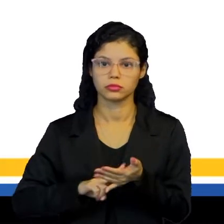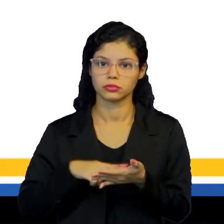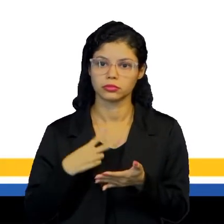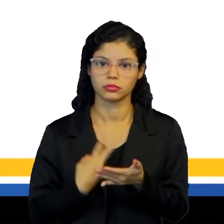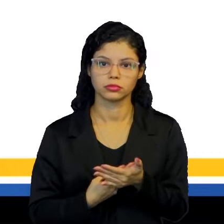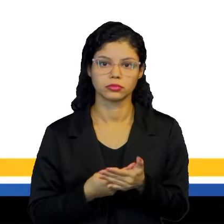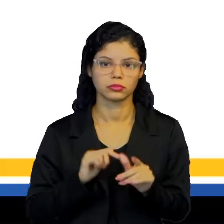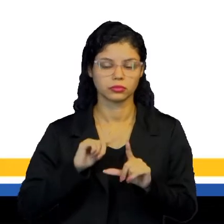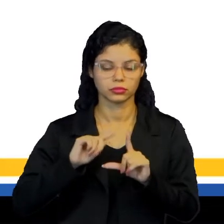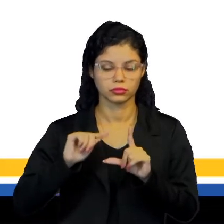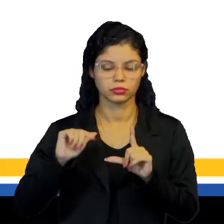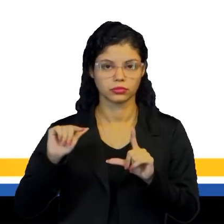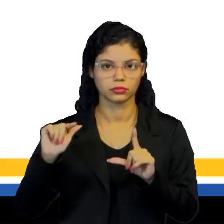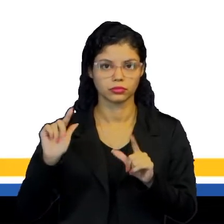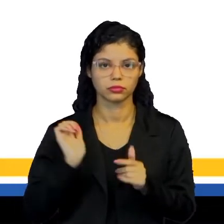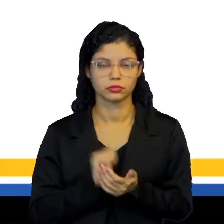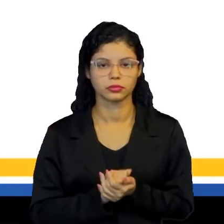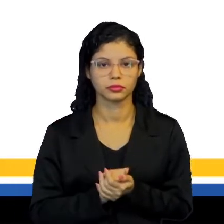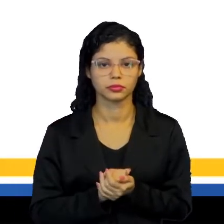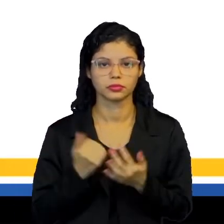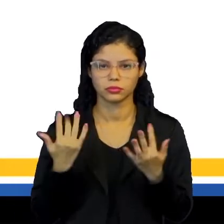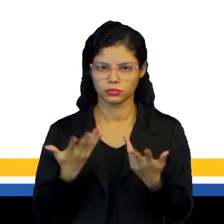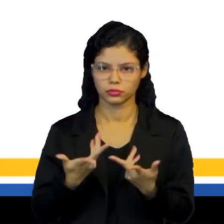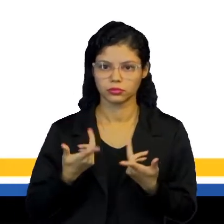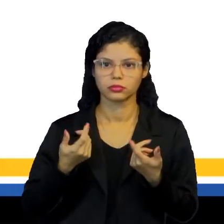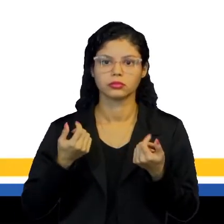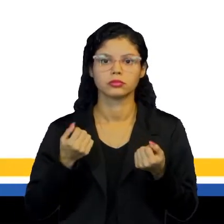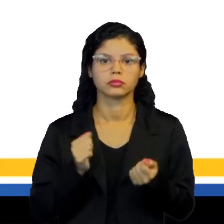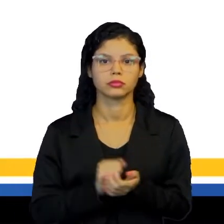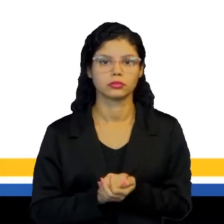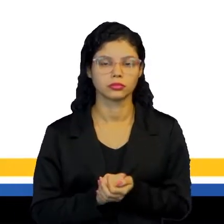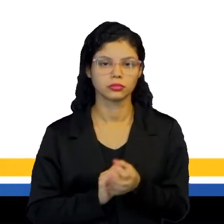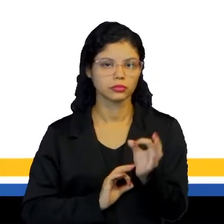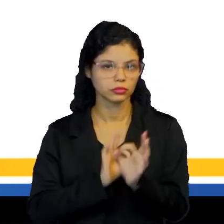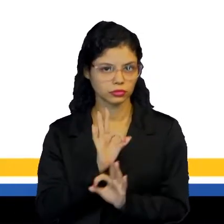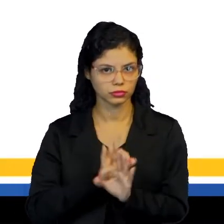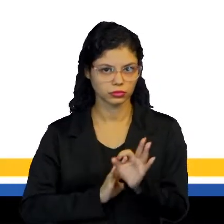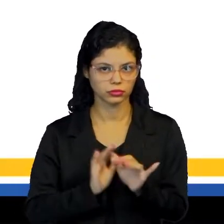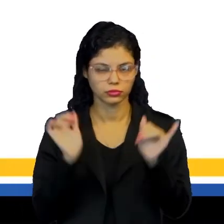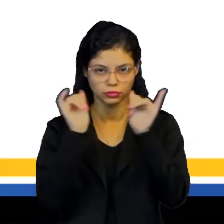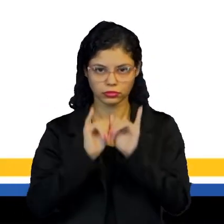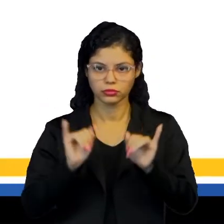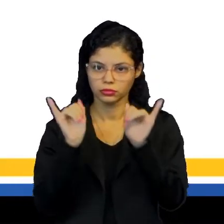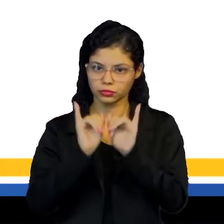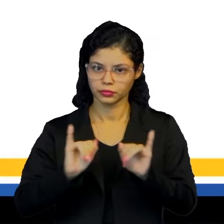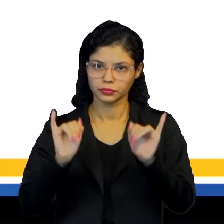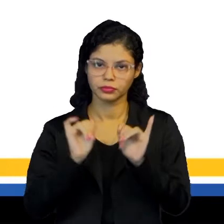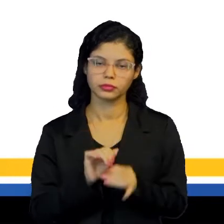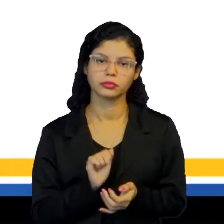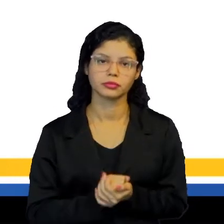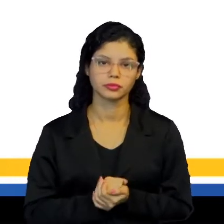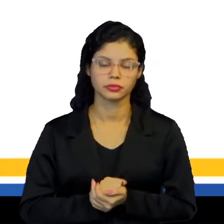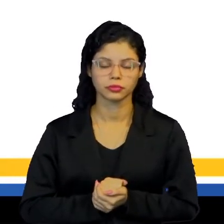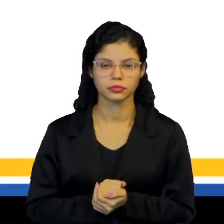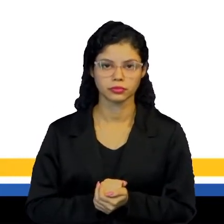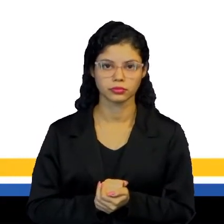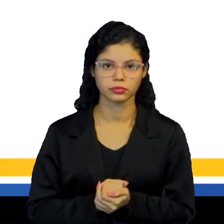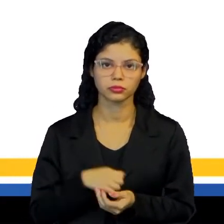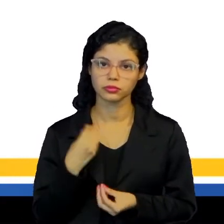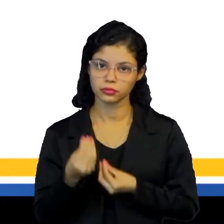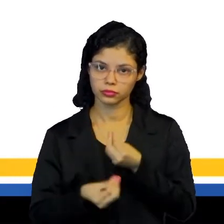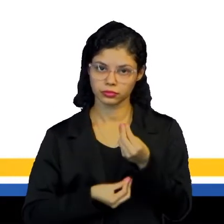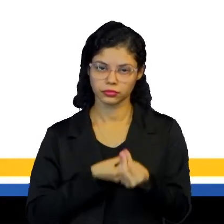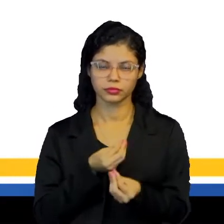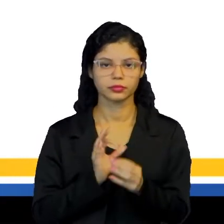traduzir gráficos, na habilidade do tratamento de informação. A